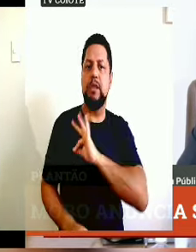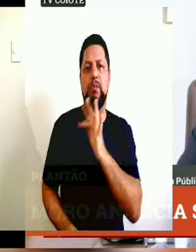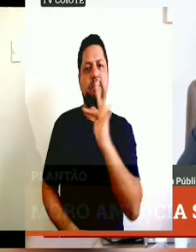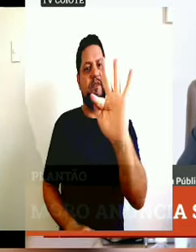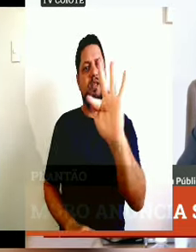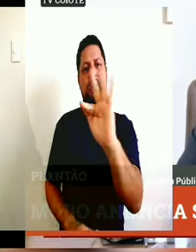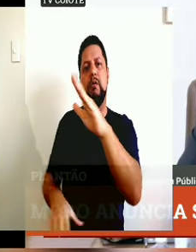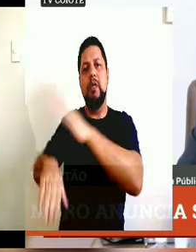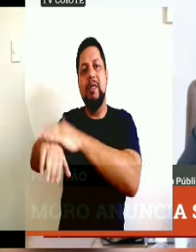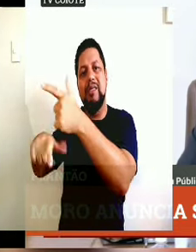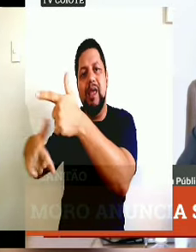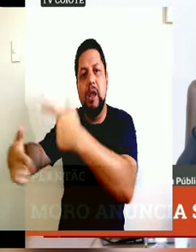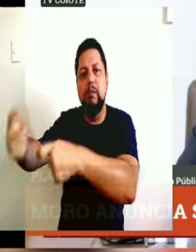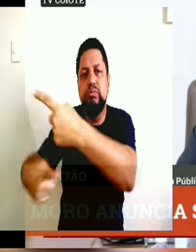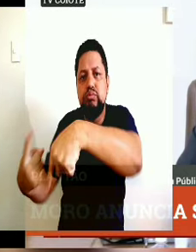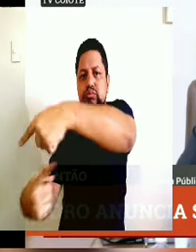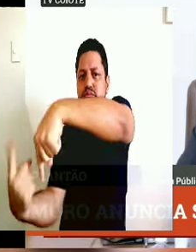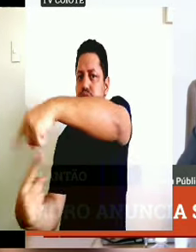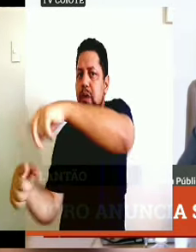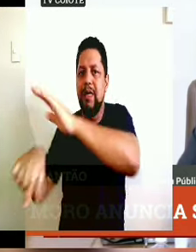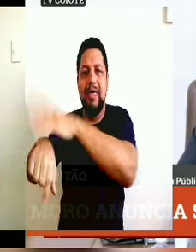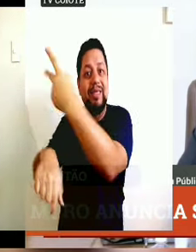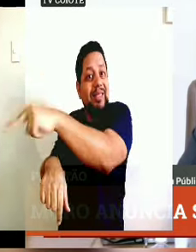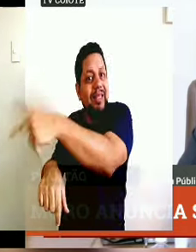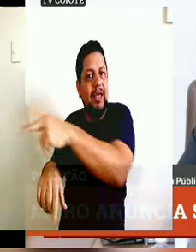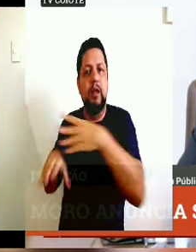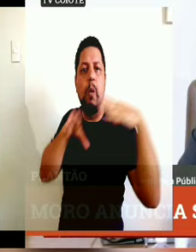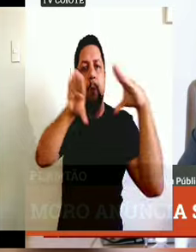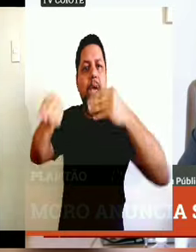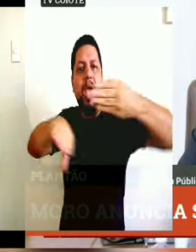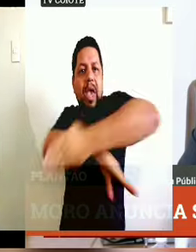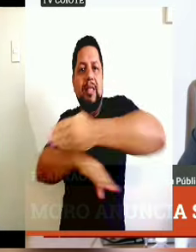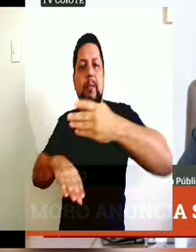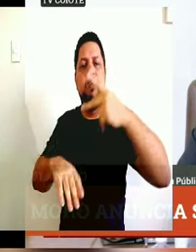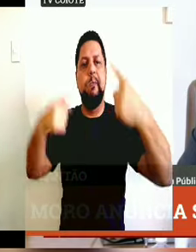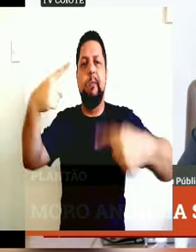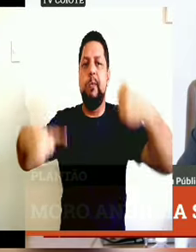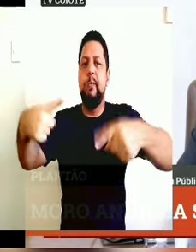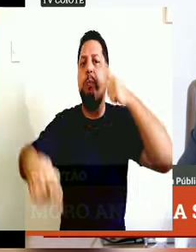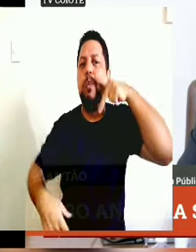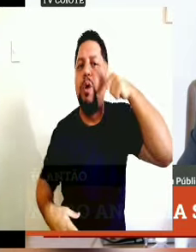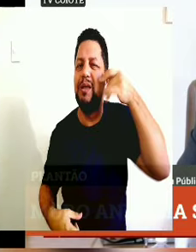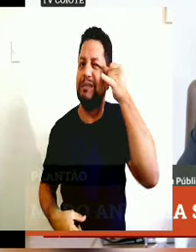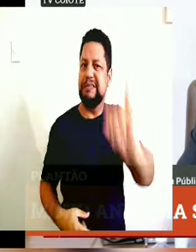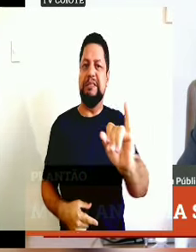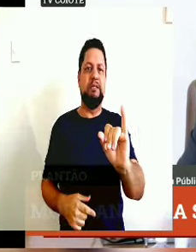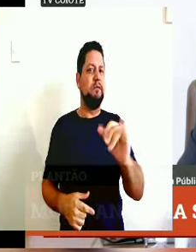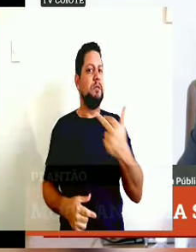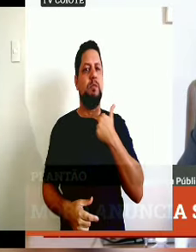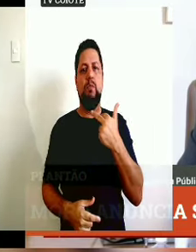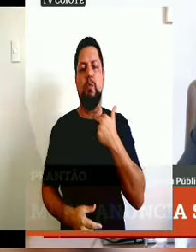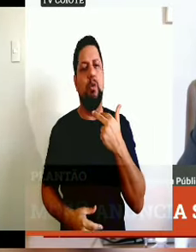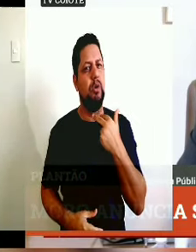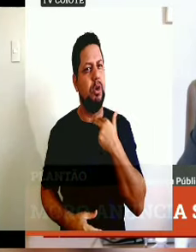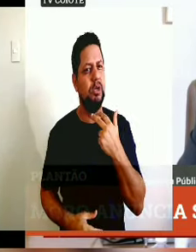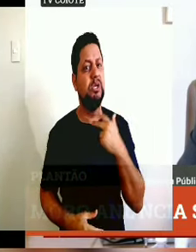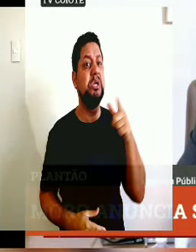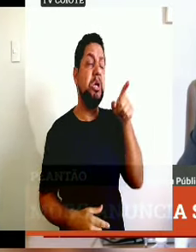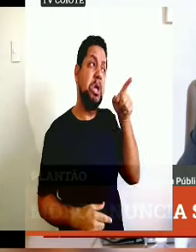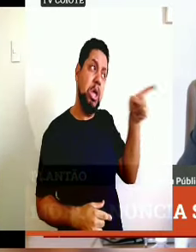Federal contra interferências políticas. Certo, o presidente indica, ele tem